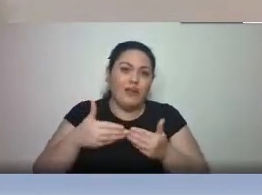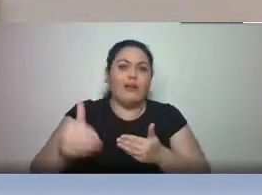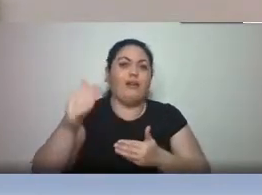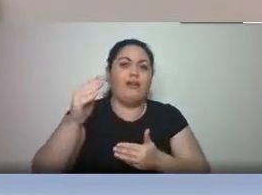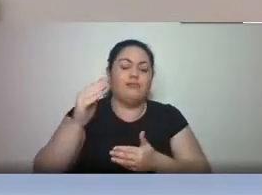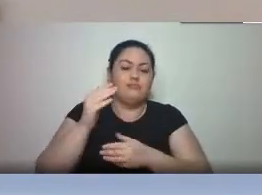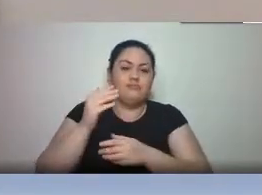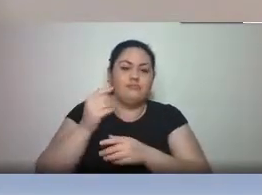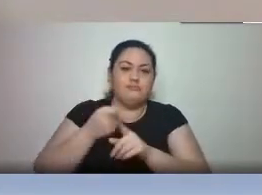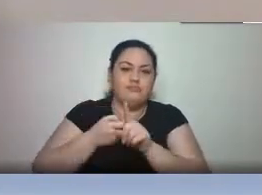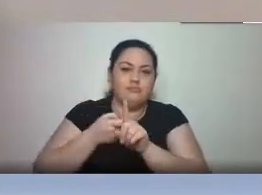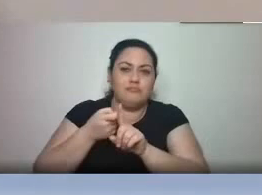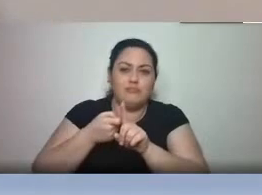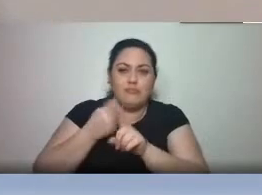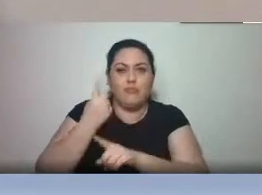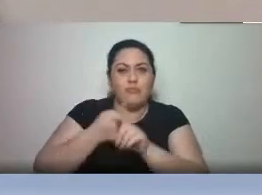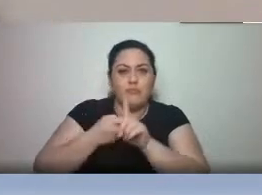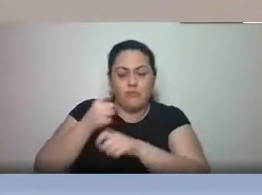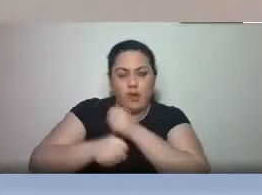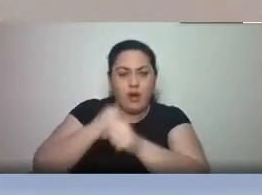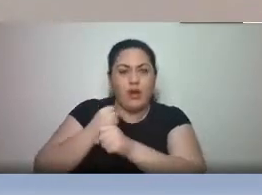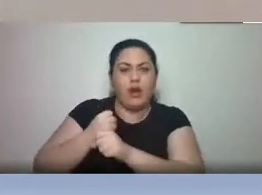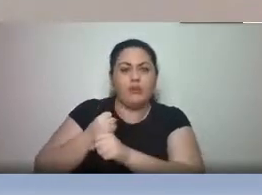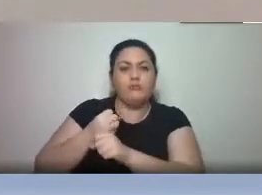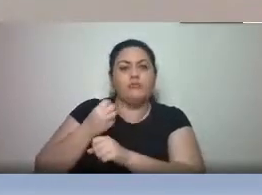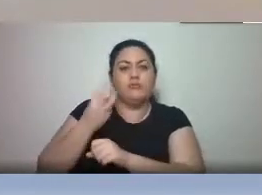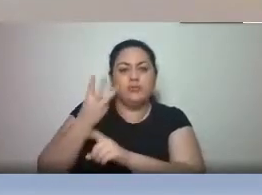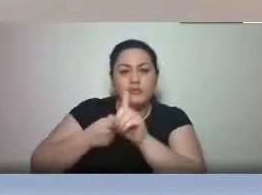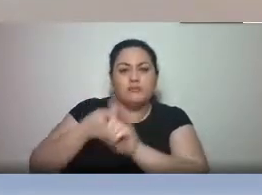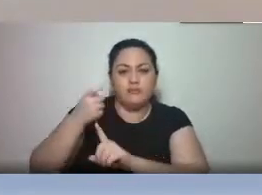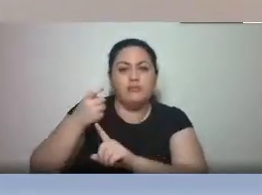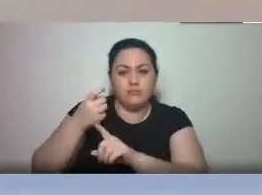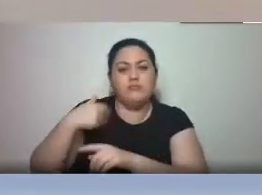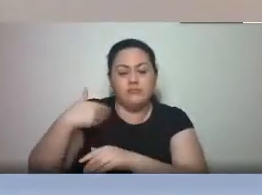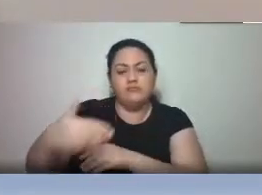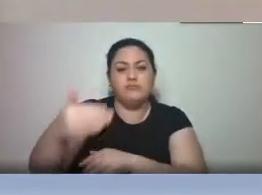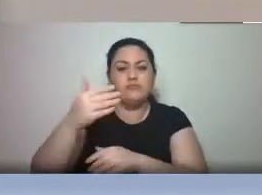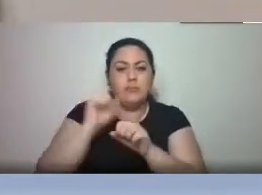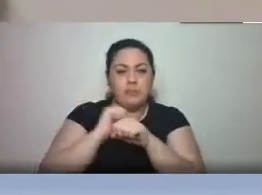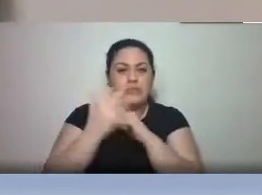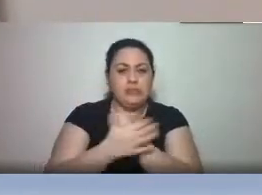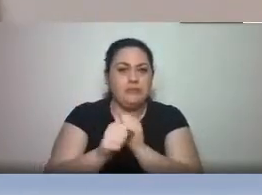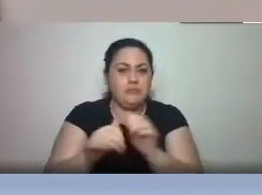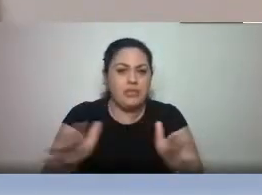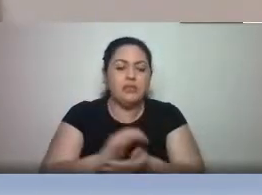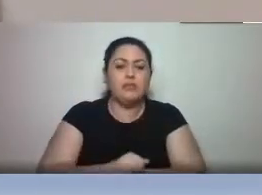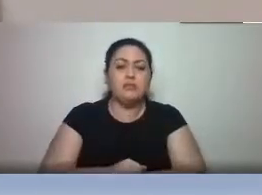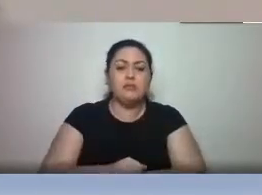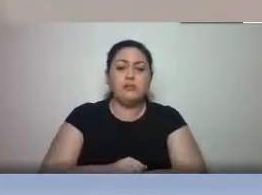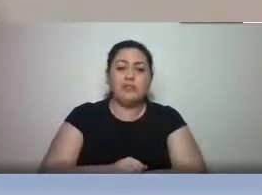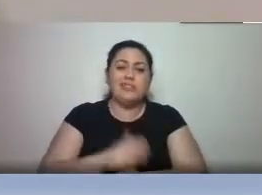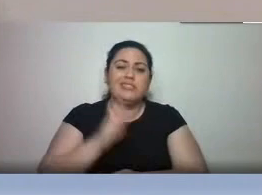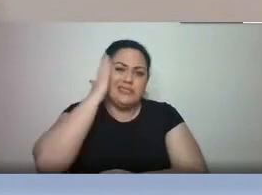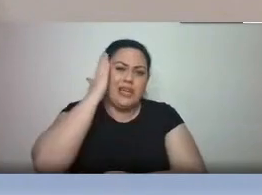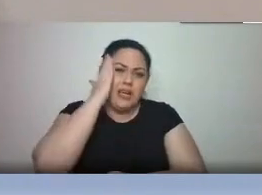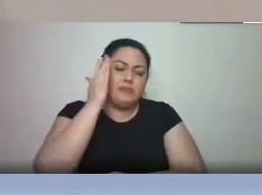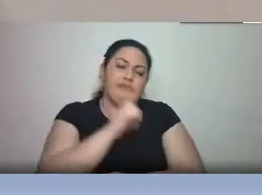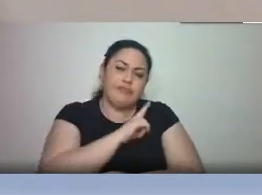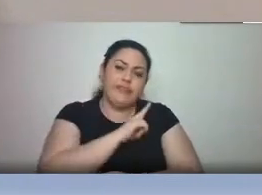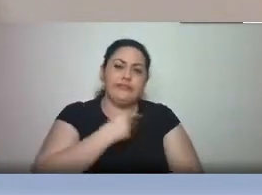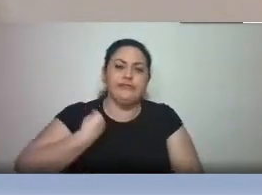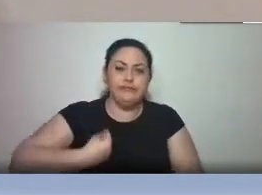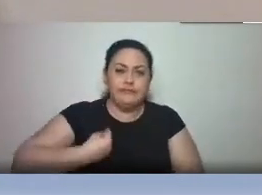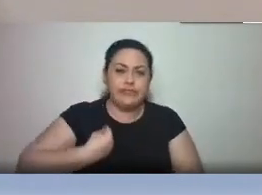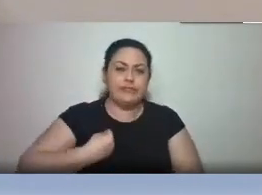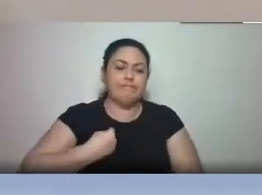dos últimos meses, pessoas adoeceram, inclusive de nossas relações, vidas foram ceifadas, bem como